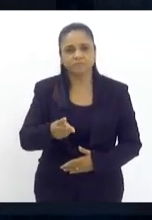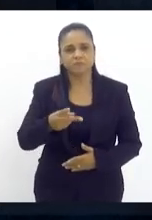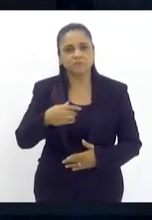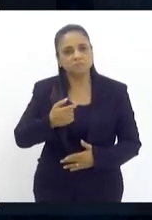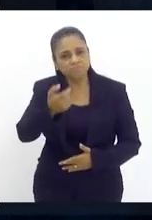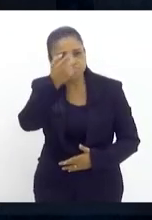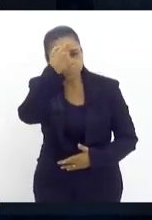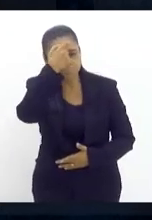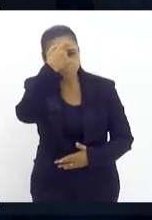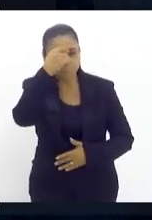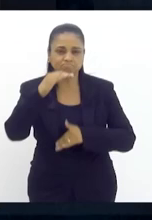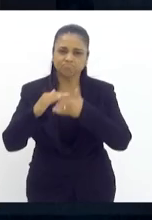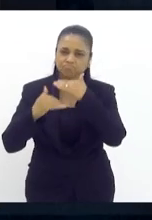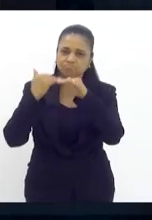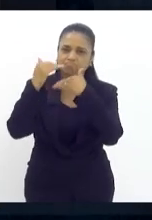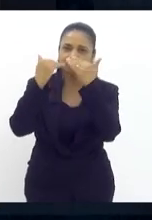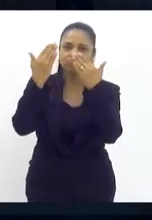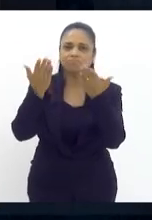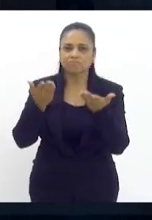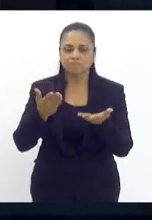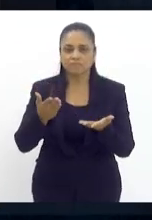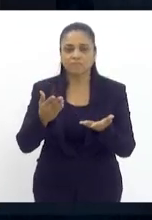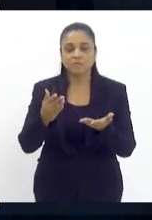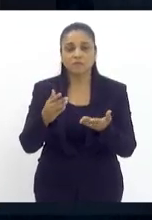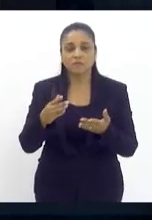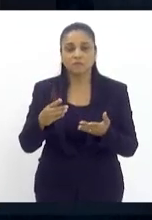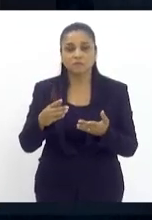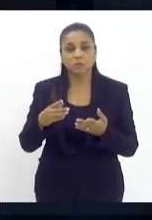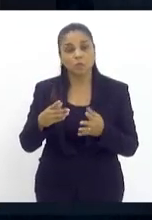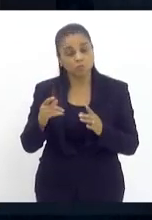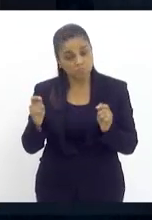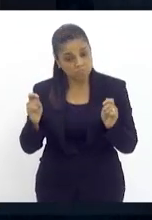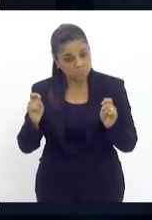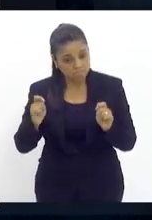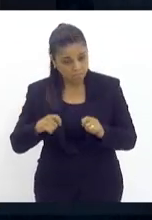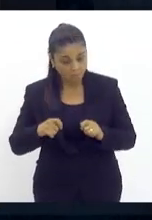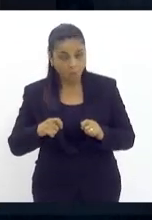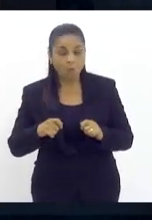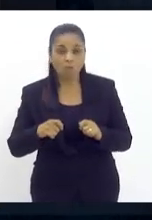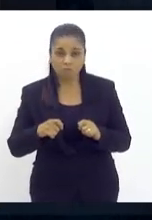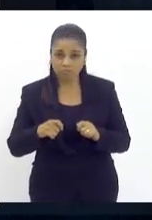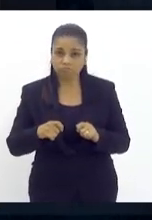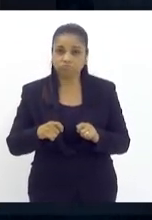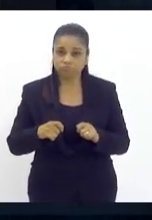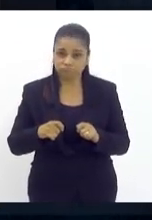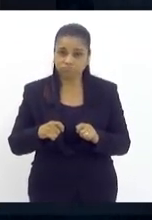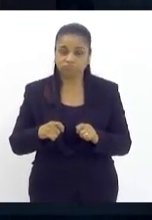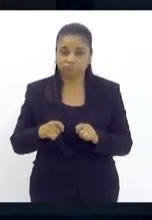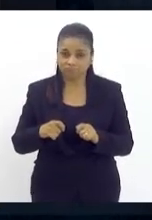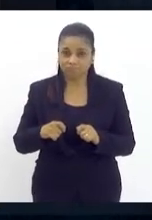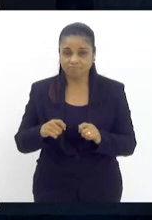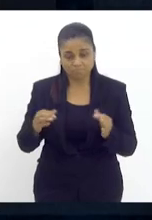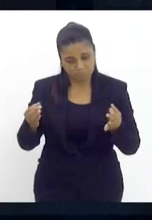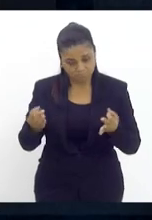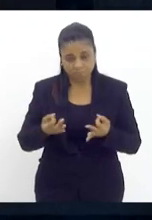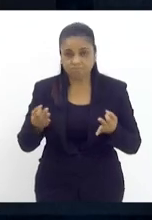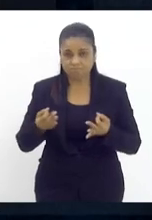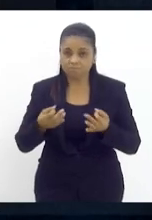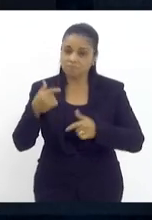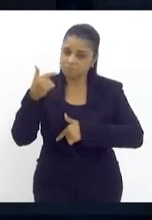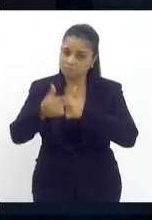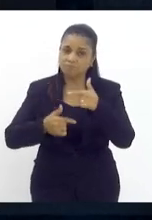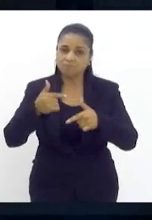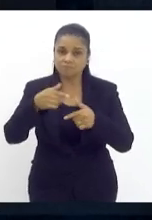amadurecer. Então, tudo isso pode ser perfeitamente, deveria ser, né,